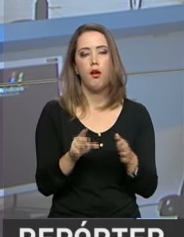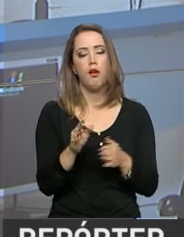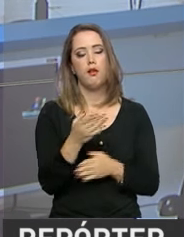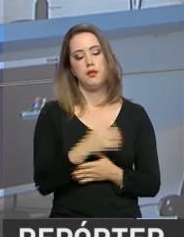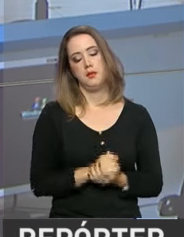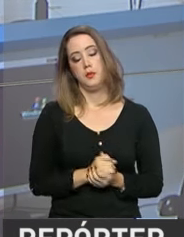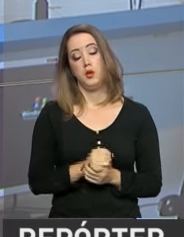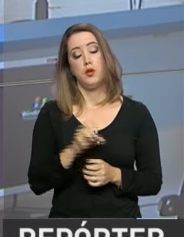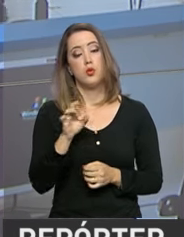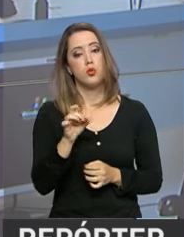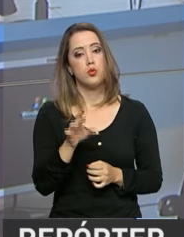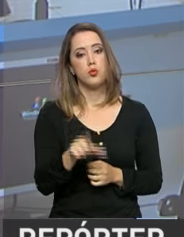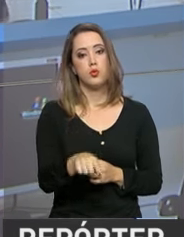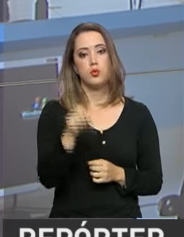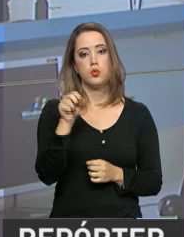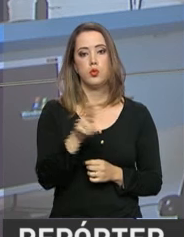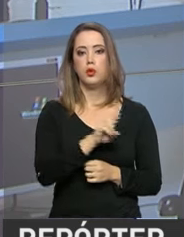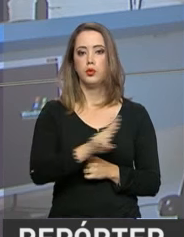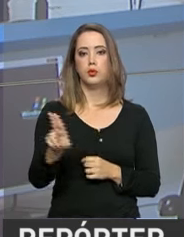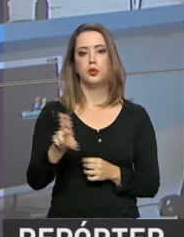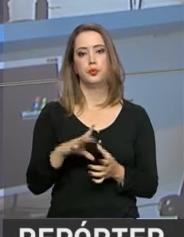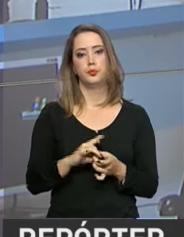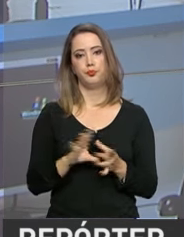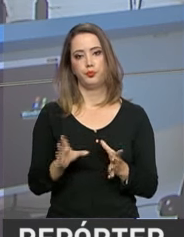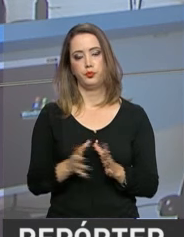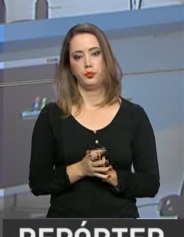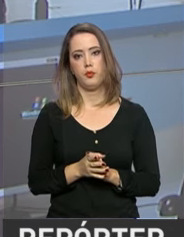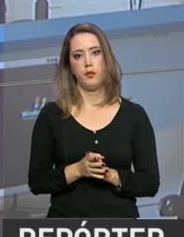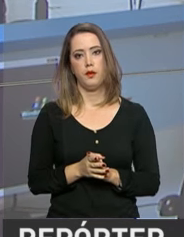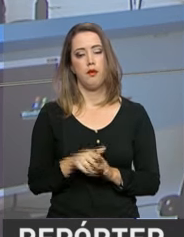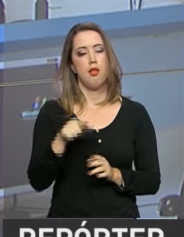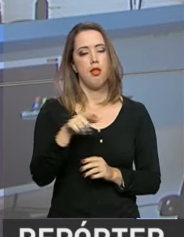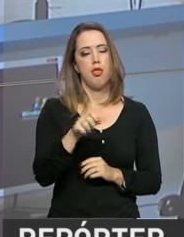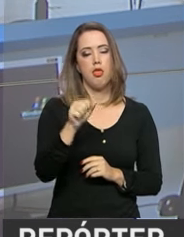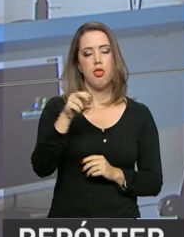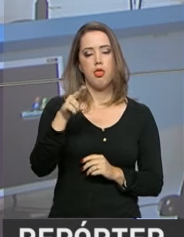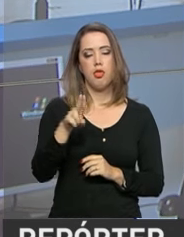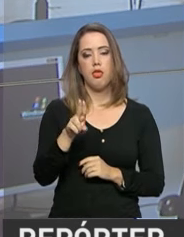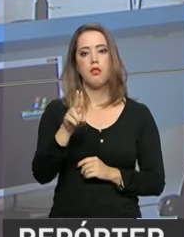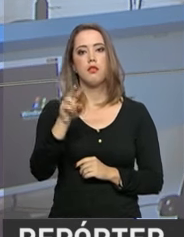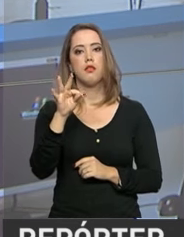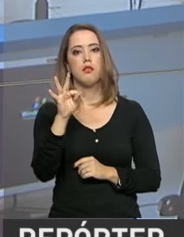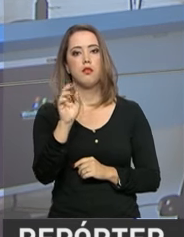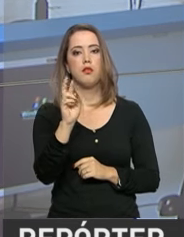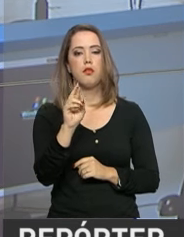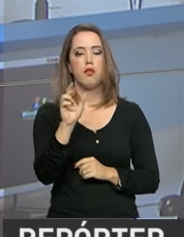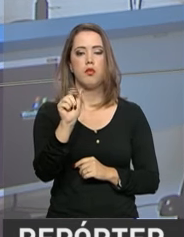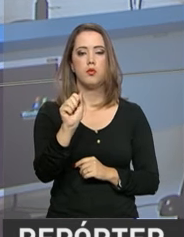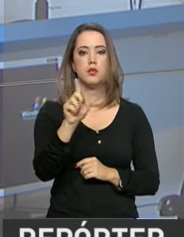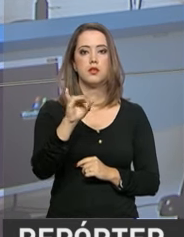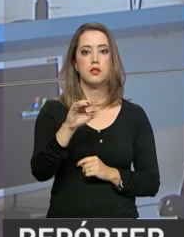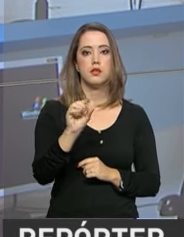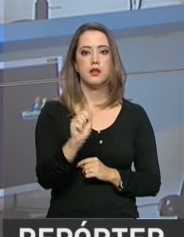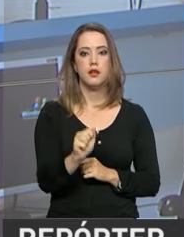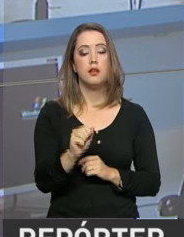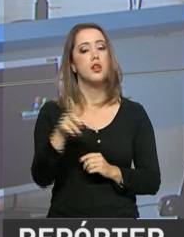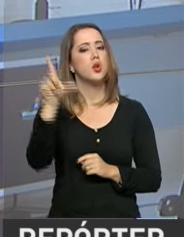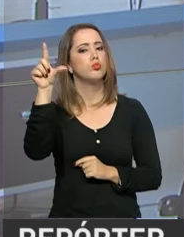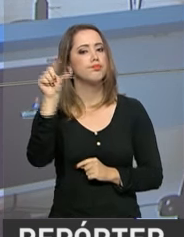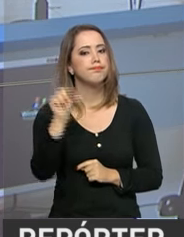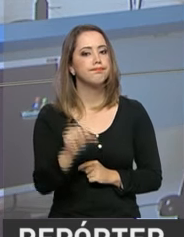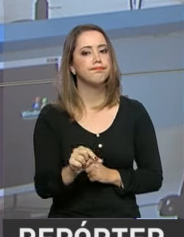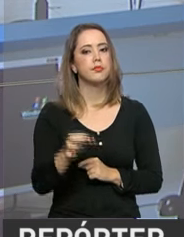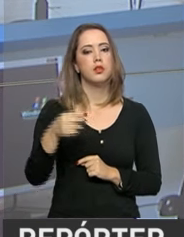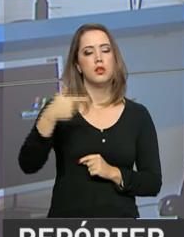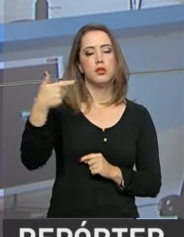mantendo-se apenas o nome da marca. Na Austrália, o primeiro país a adotar essa medida, houve uma redução de